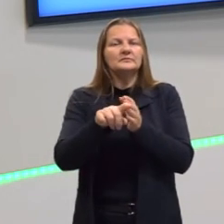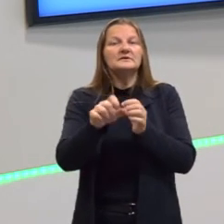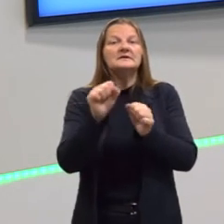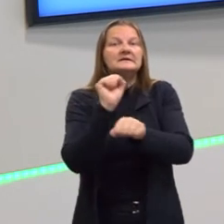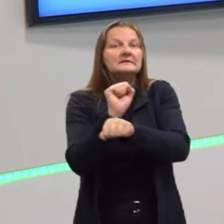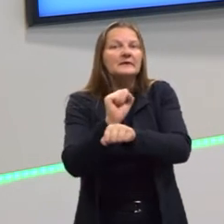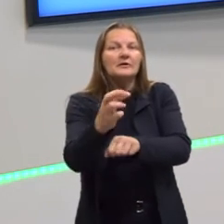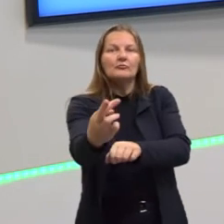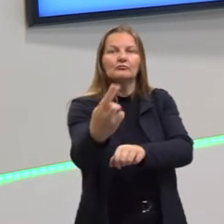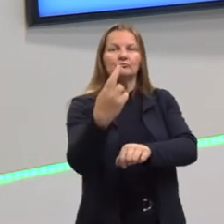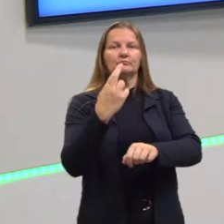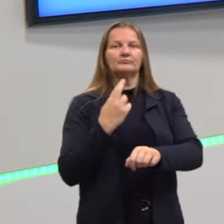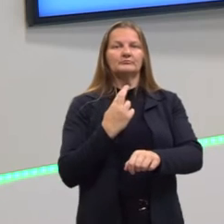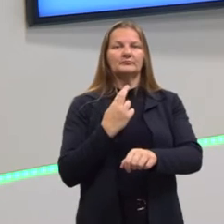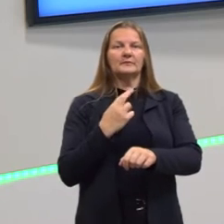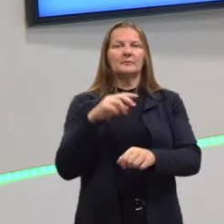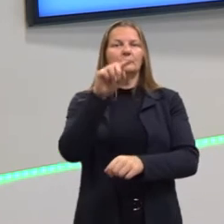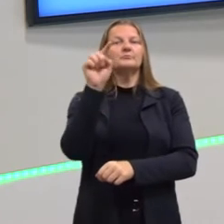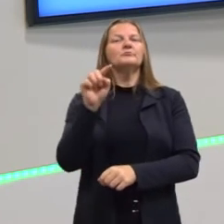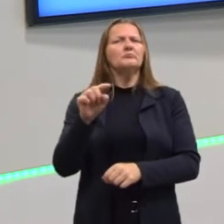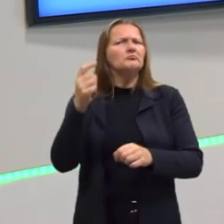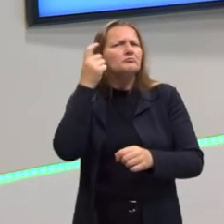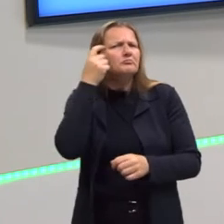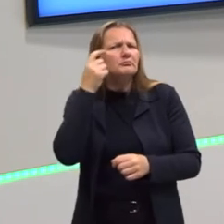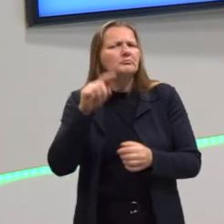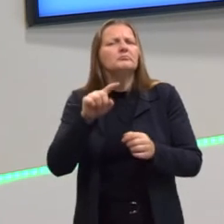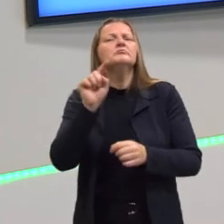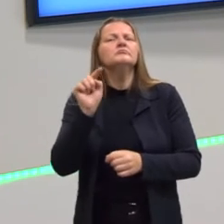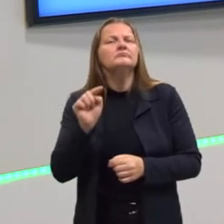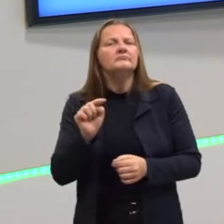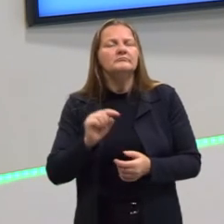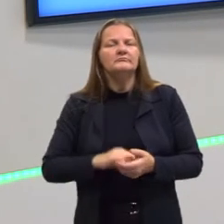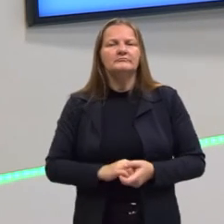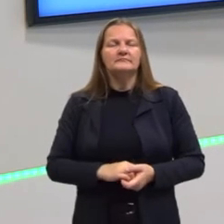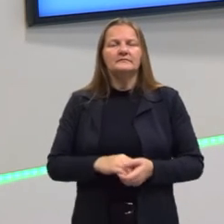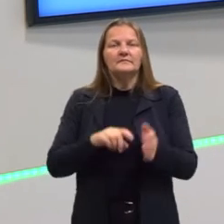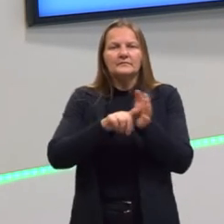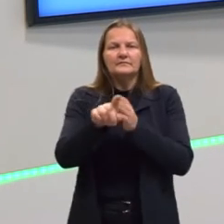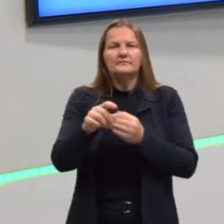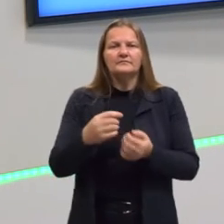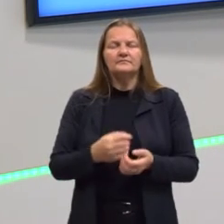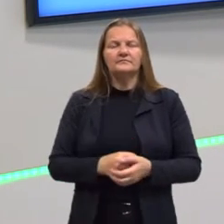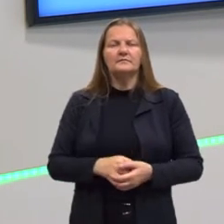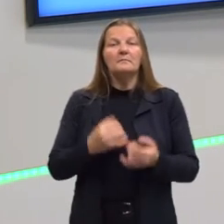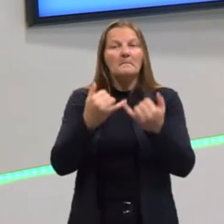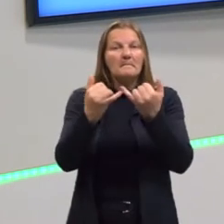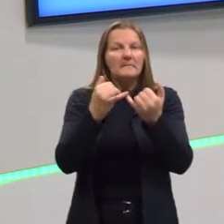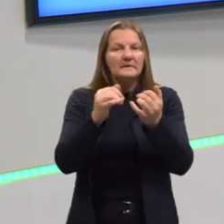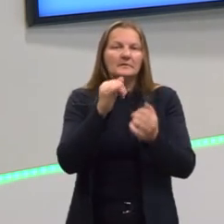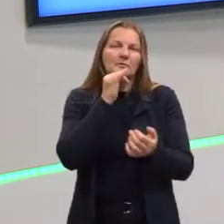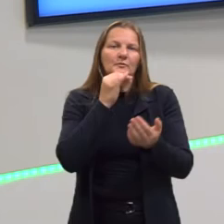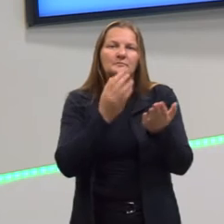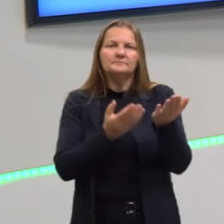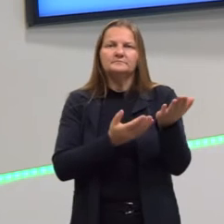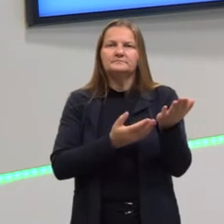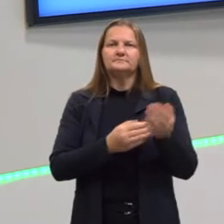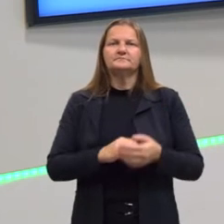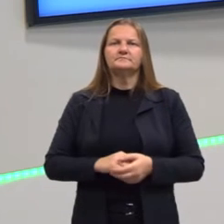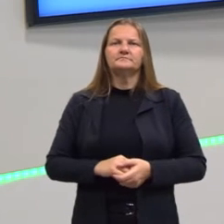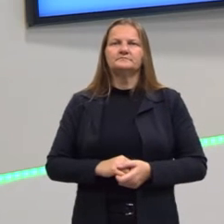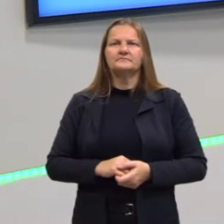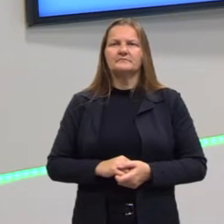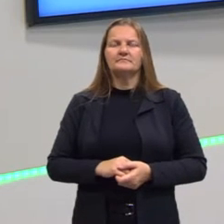né então olhar para Pergunta aí eu vou perguntar para alguém assim have with your Breakfast